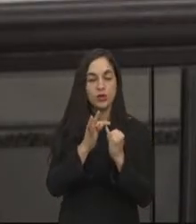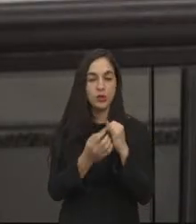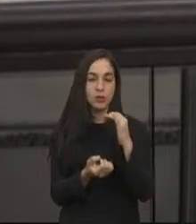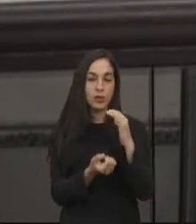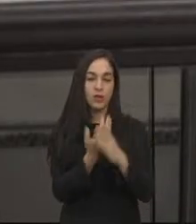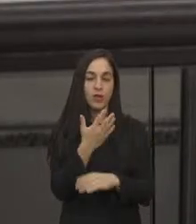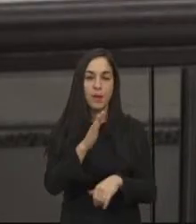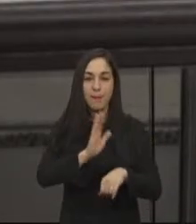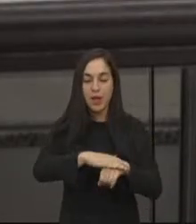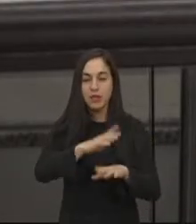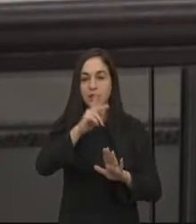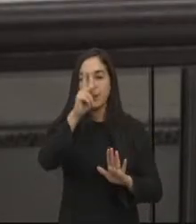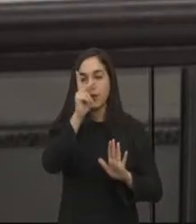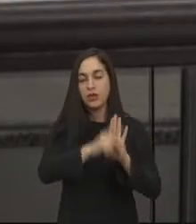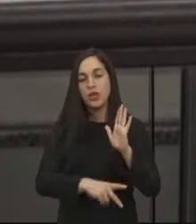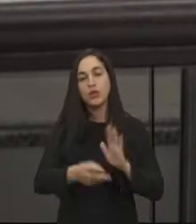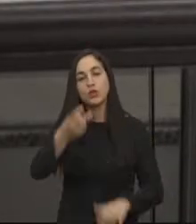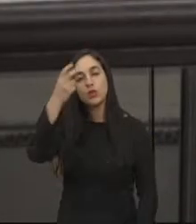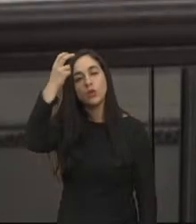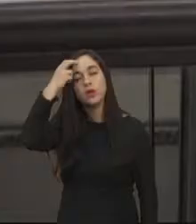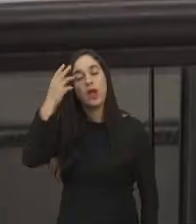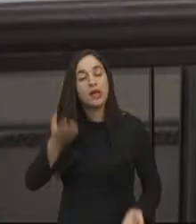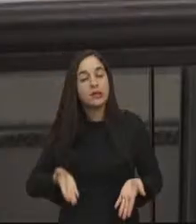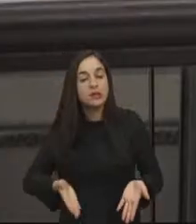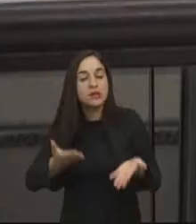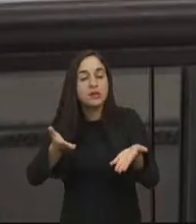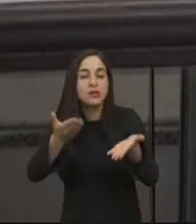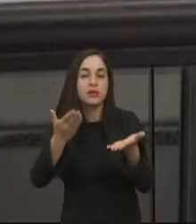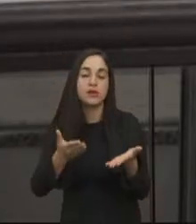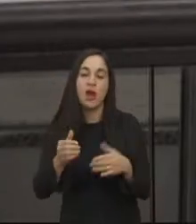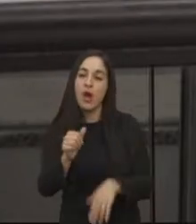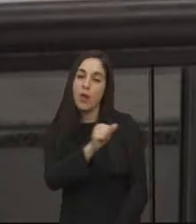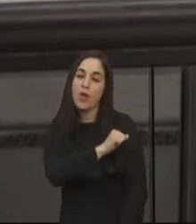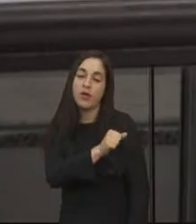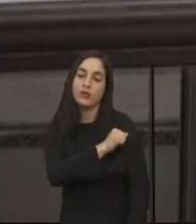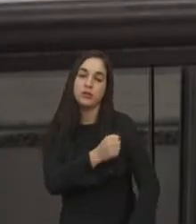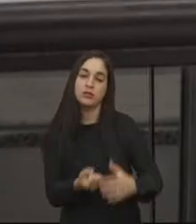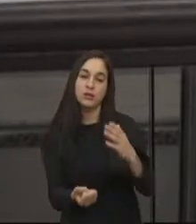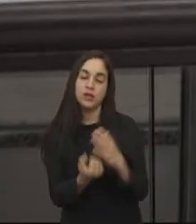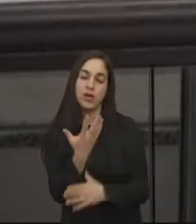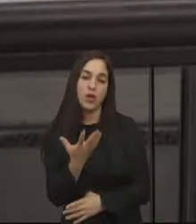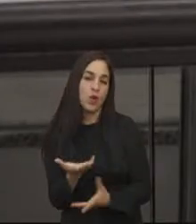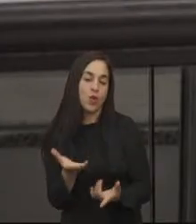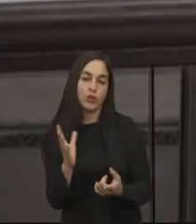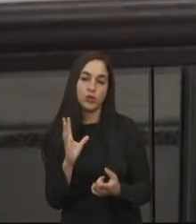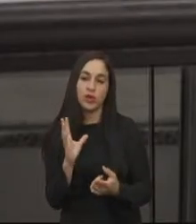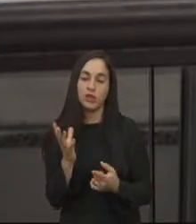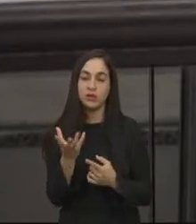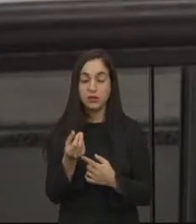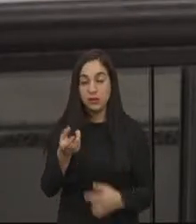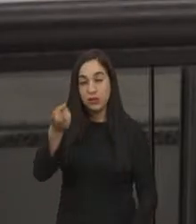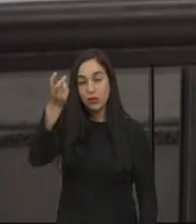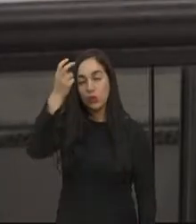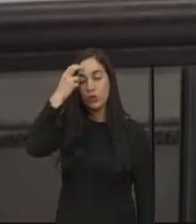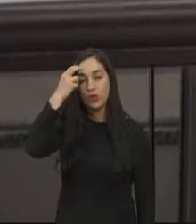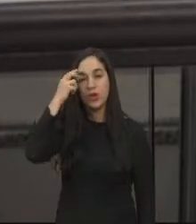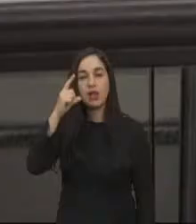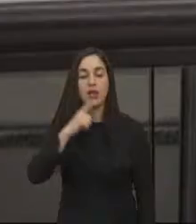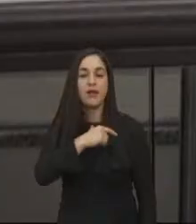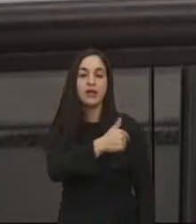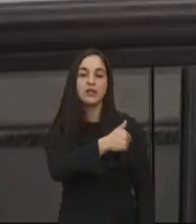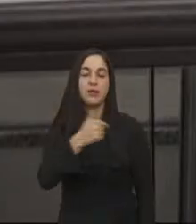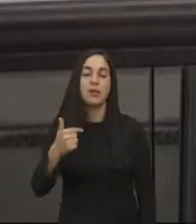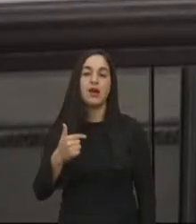envolvam os alunos produzindo cultura, como foi a Semana Cultural, por exemplo, que foi muito divertida. Muitos